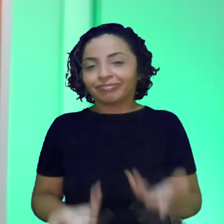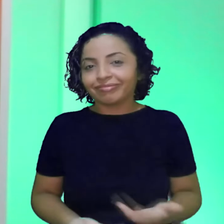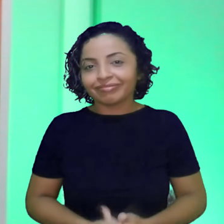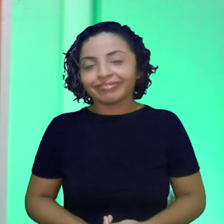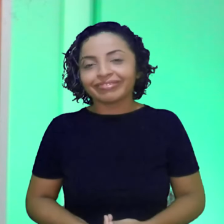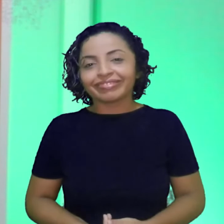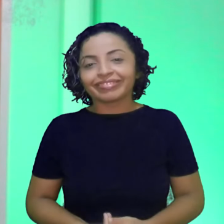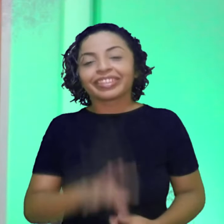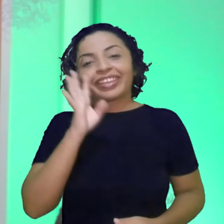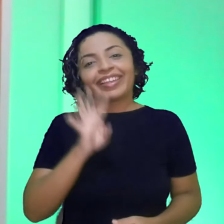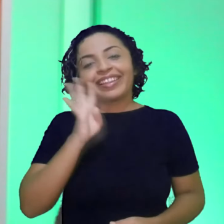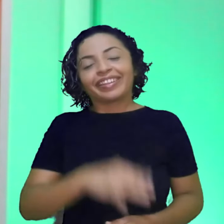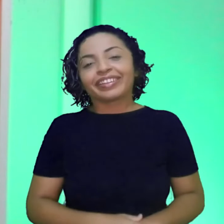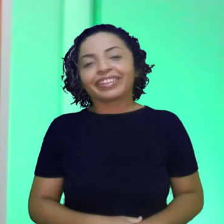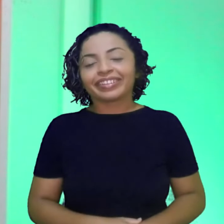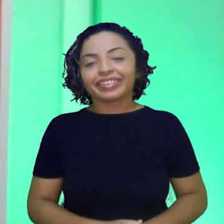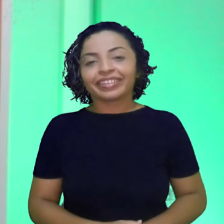Ah, legal.